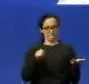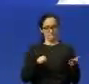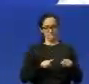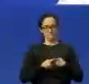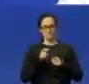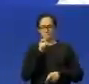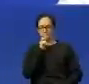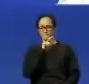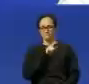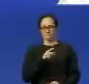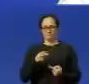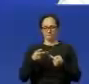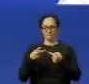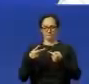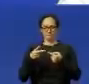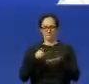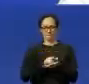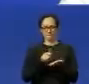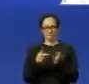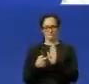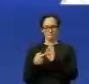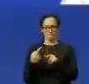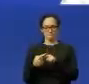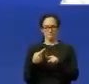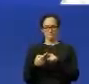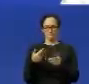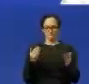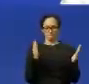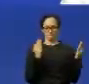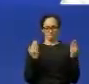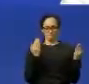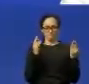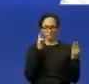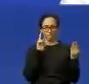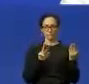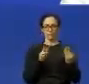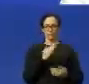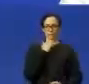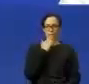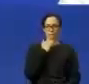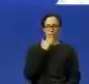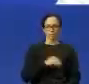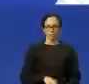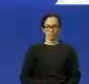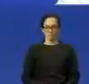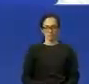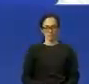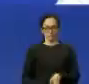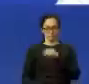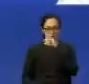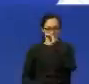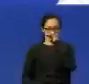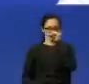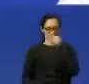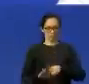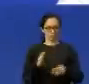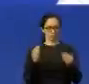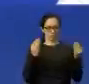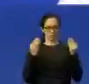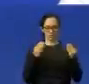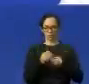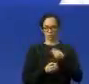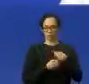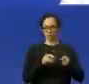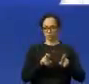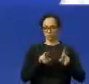criticaram o gráfico 2 impresso no jornal, alegando que houve um prejuízo visual para o candidato B. Aí ele pergunta, a diferença entre